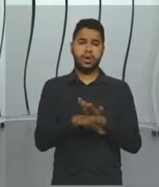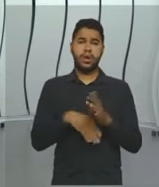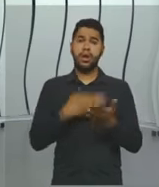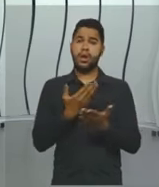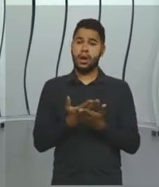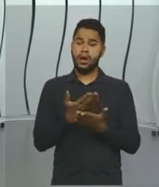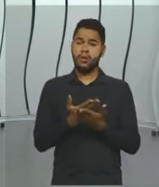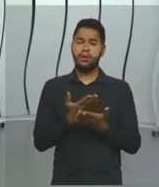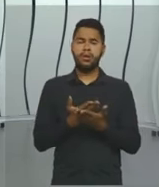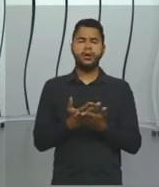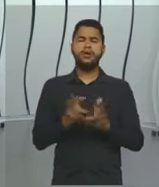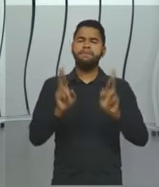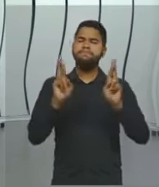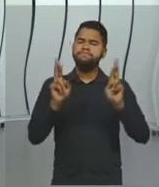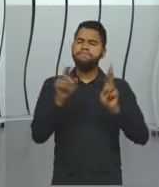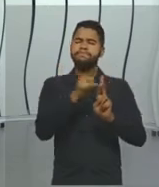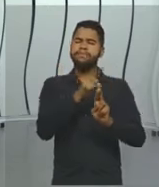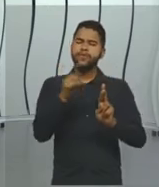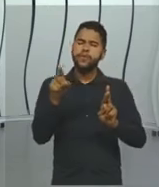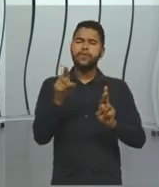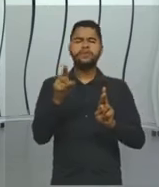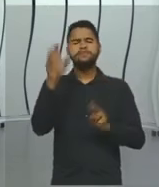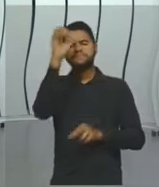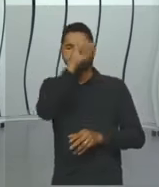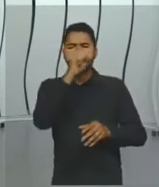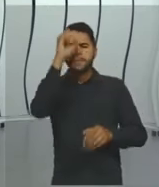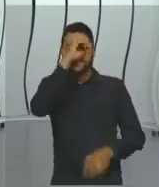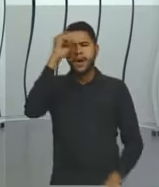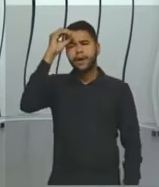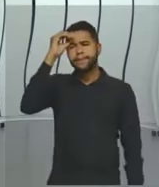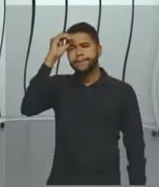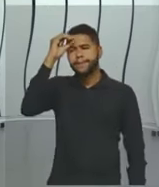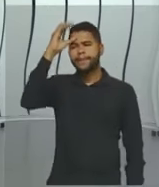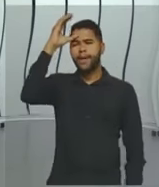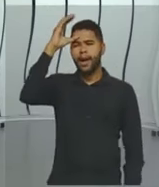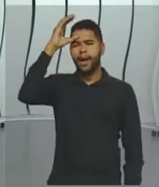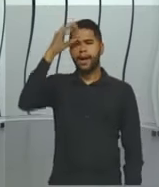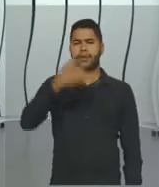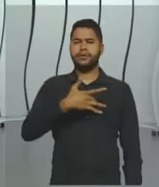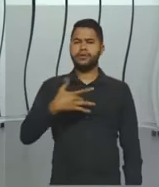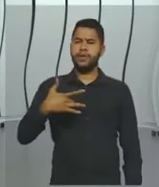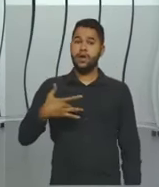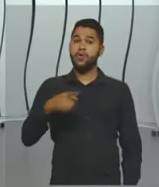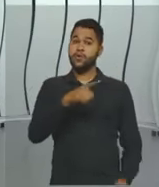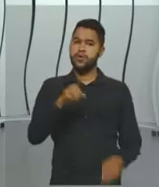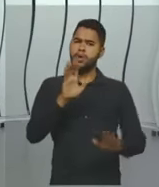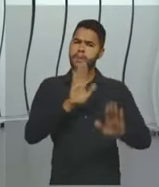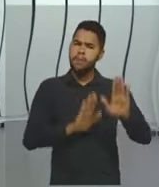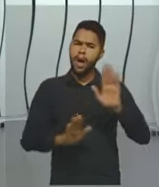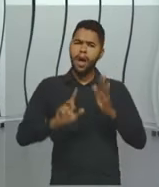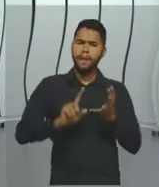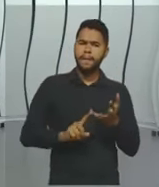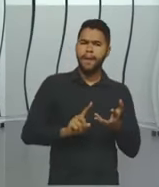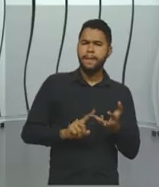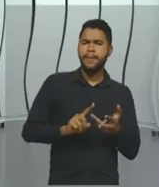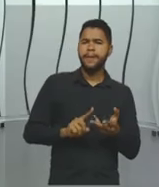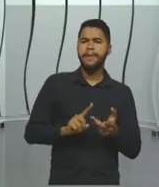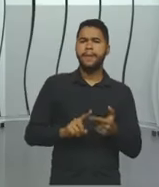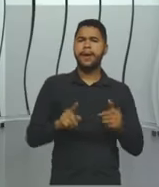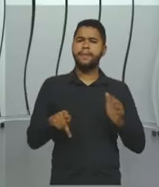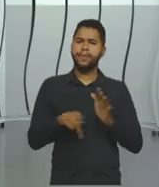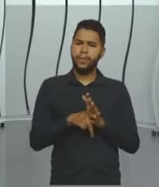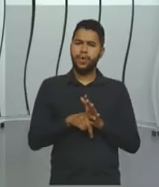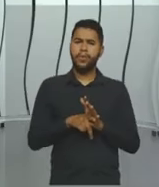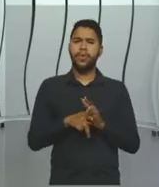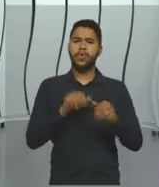nossa aula. Espero que vocês tenham aprendido bastante sobre saúde. tomem seus cuidados, take a care em relação